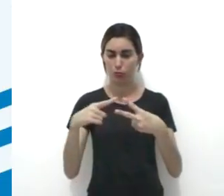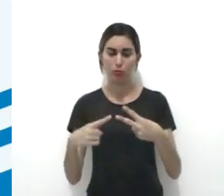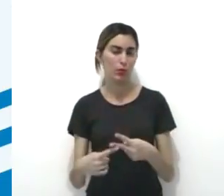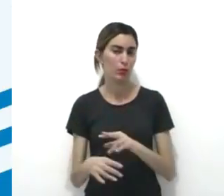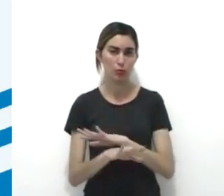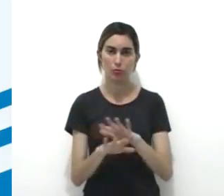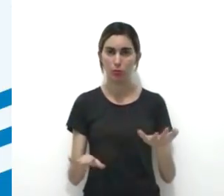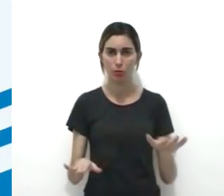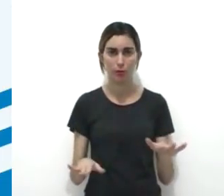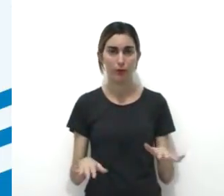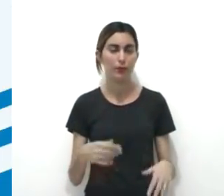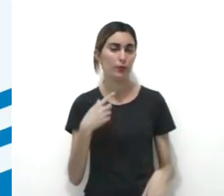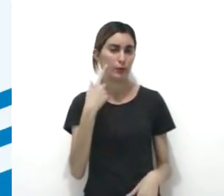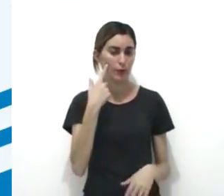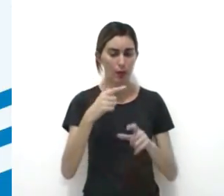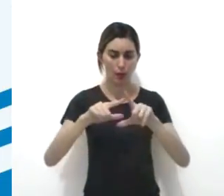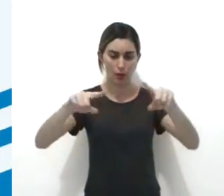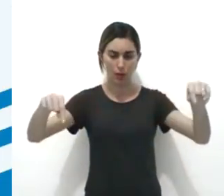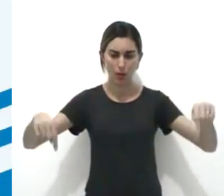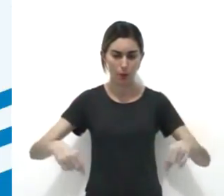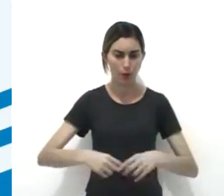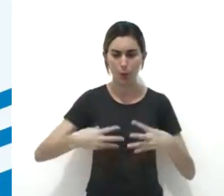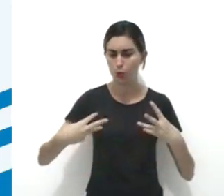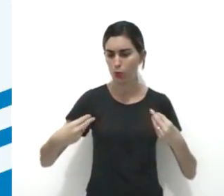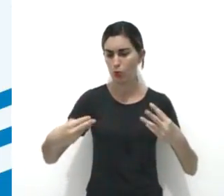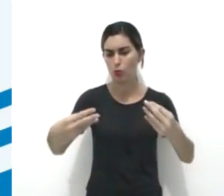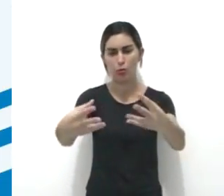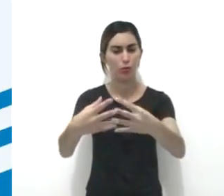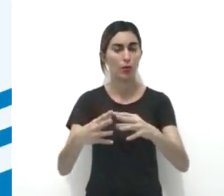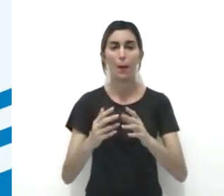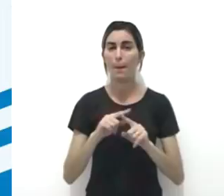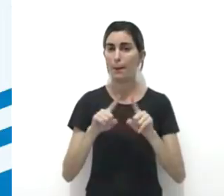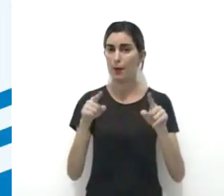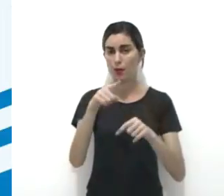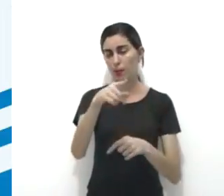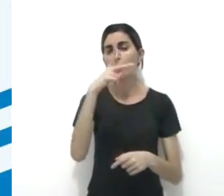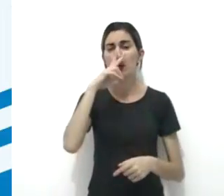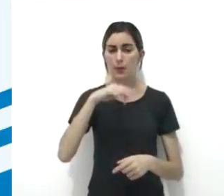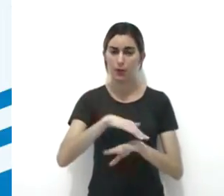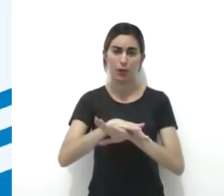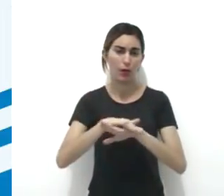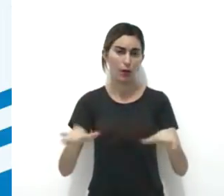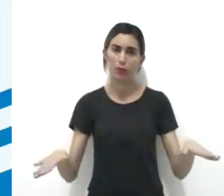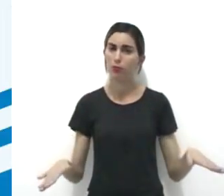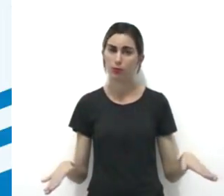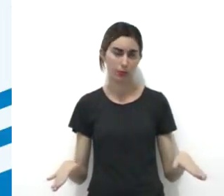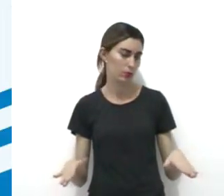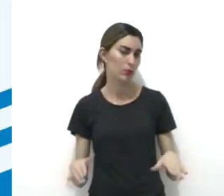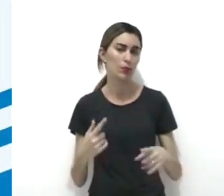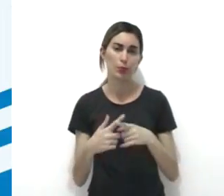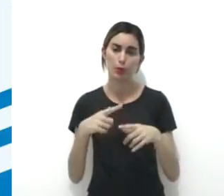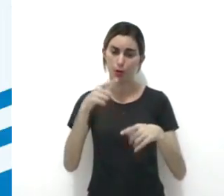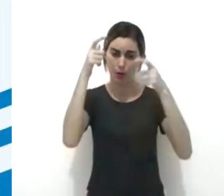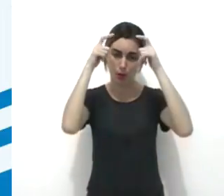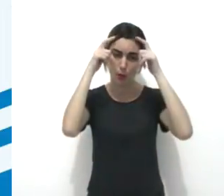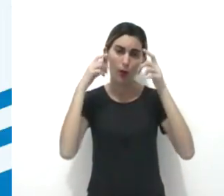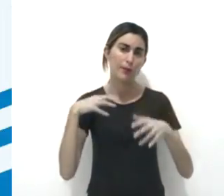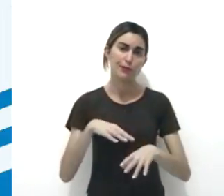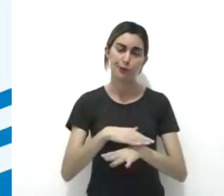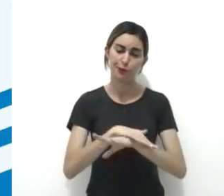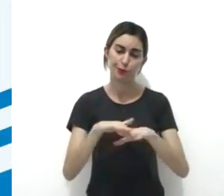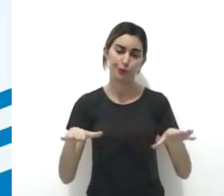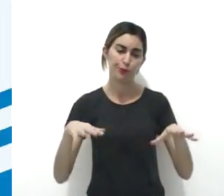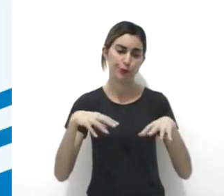2 jogadas apenas. Então, o tabuleiro vai estar repleto de peças, mas mesmo assim o jogo vai ter acabado porque o